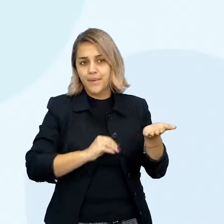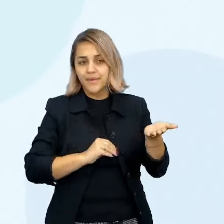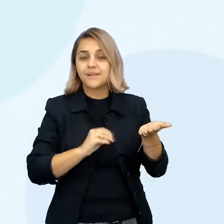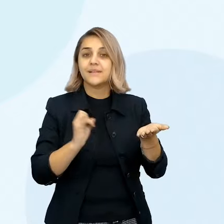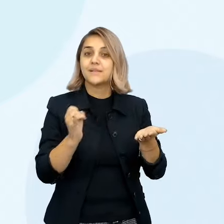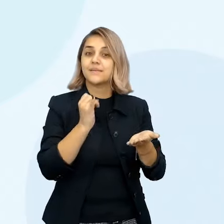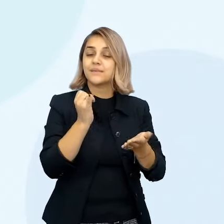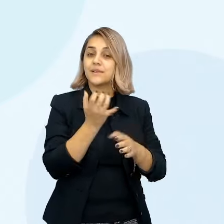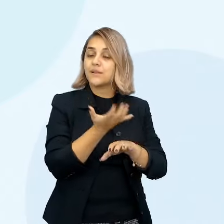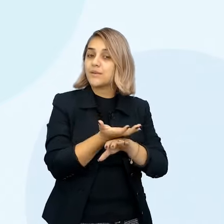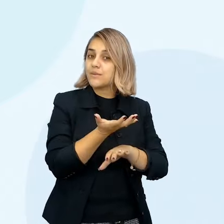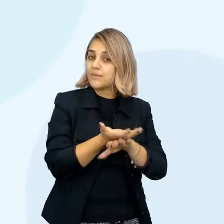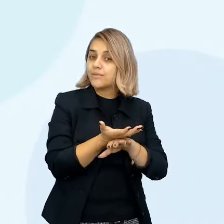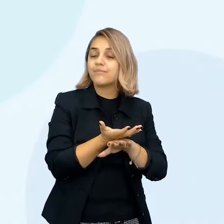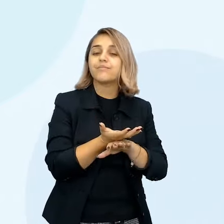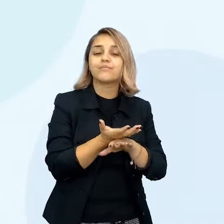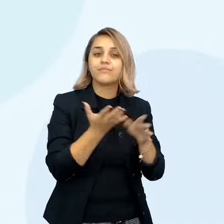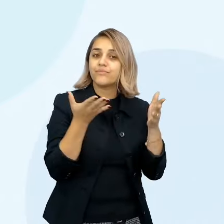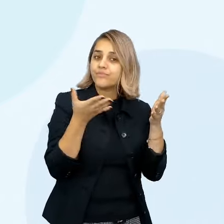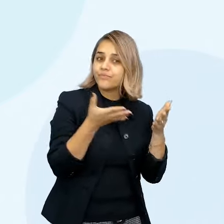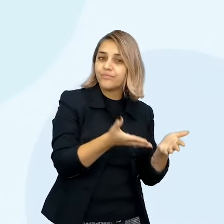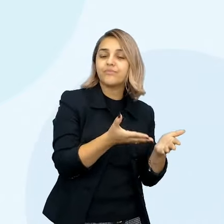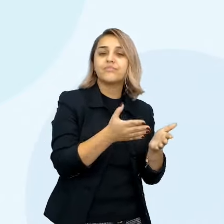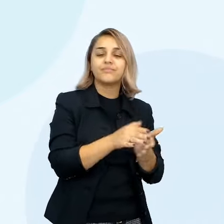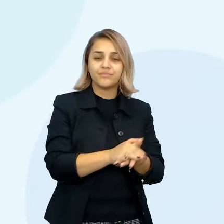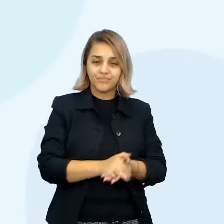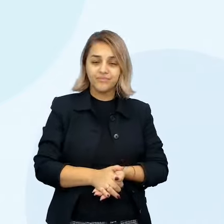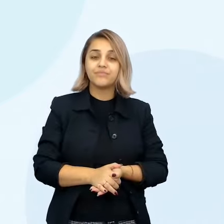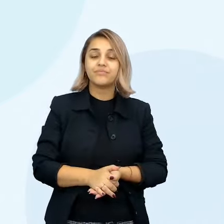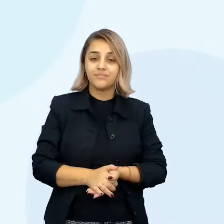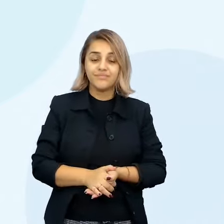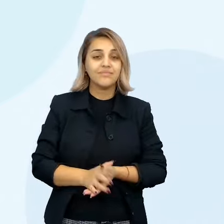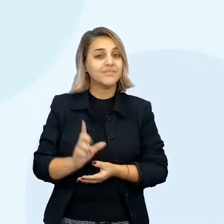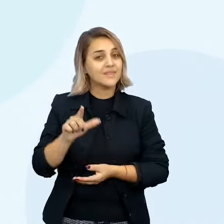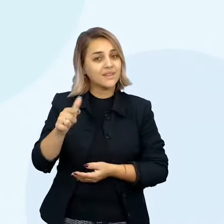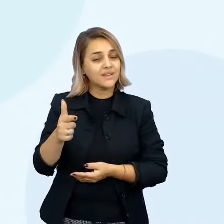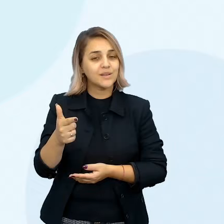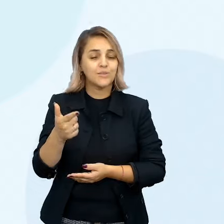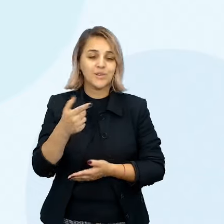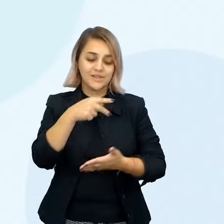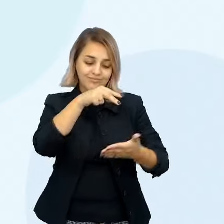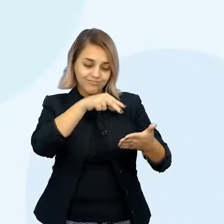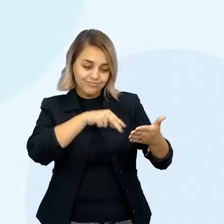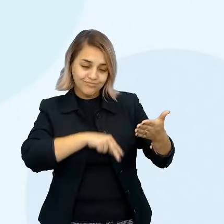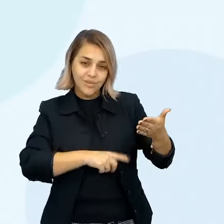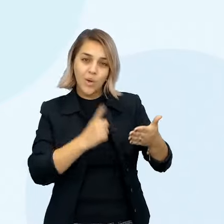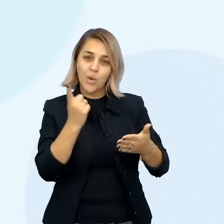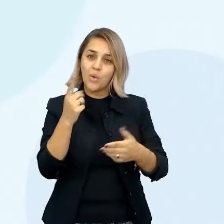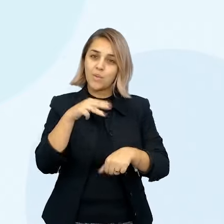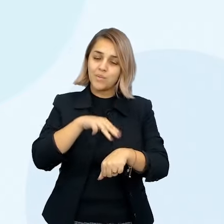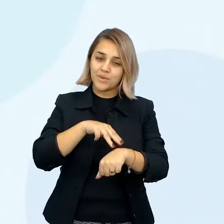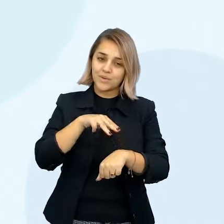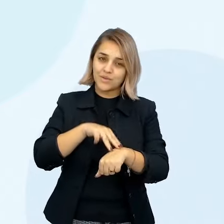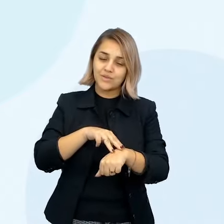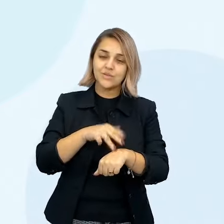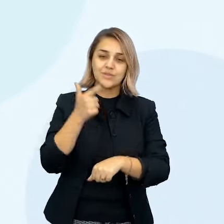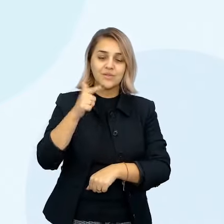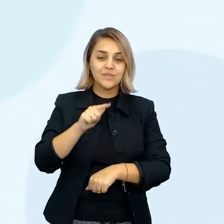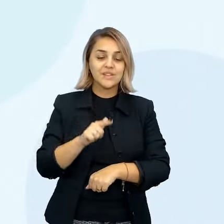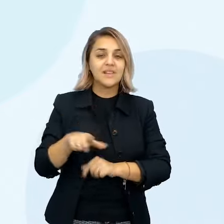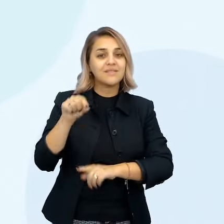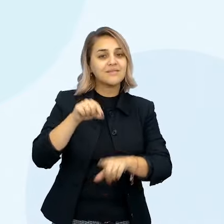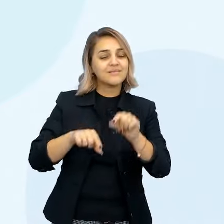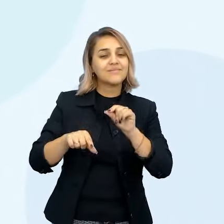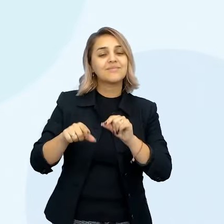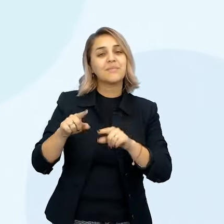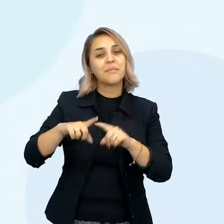unidade curricular para uma visita posterior. Um minutinho aí para separar os materiais, por